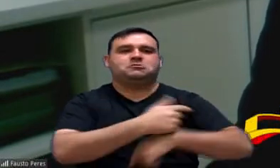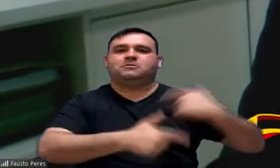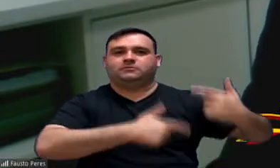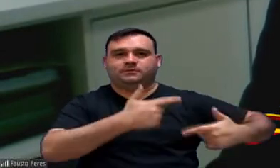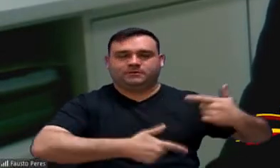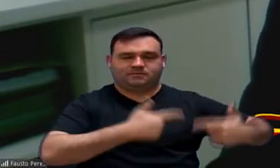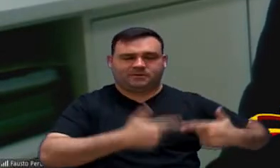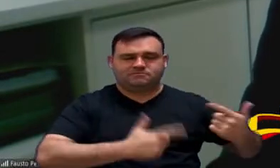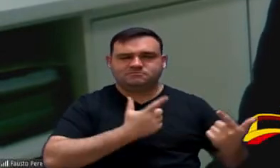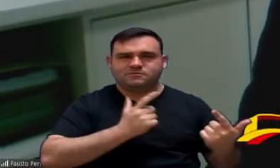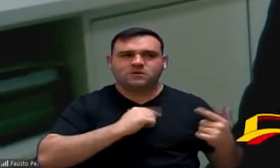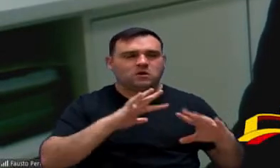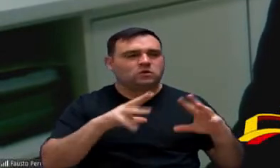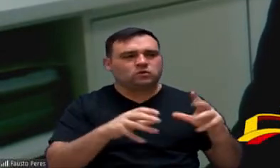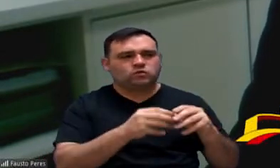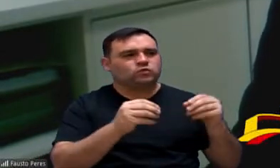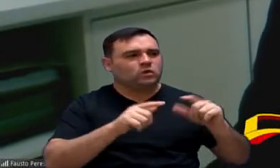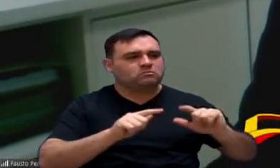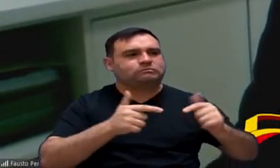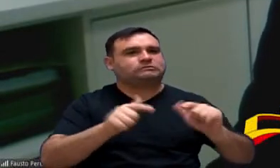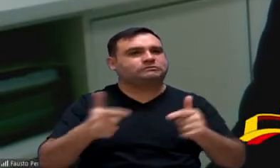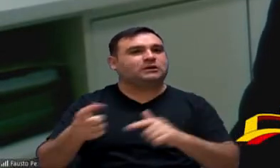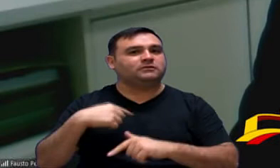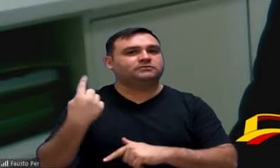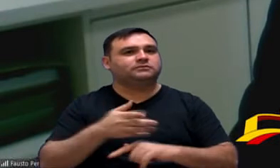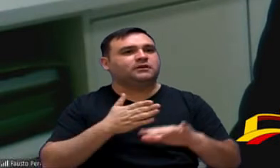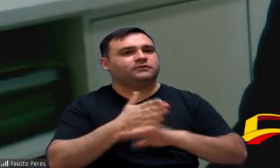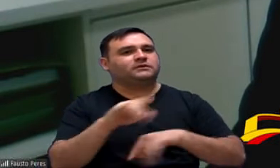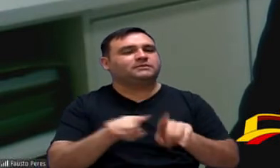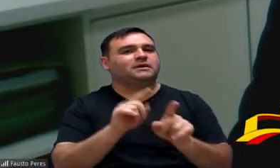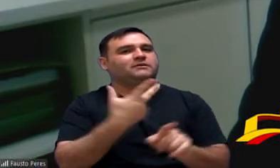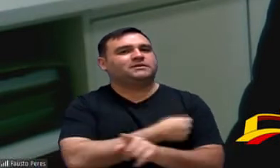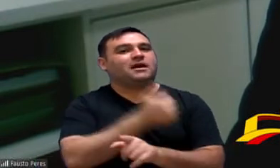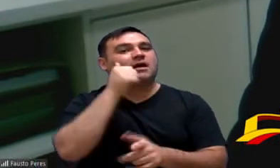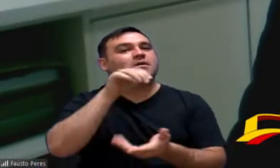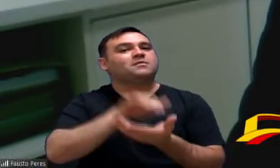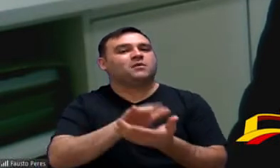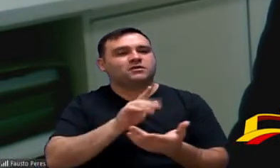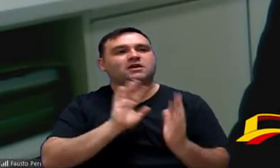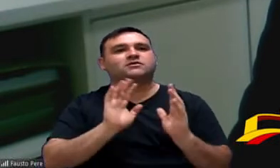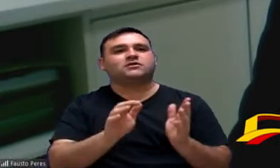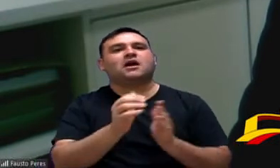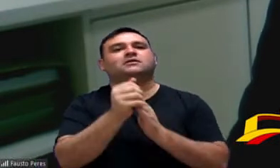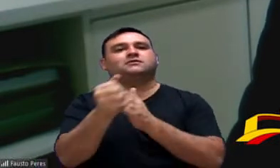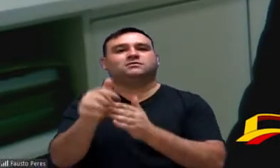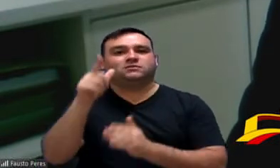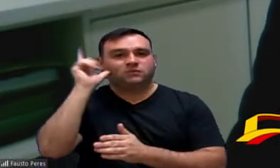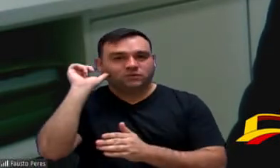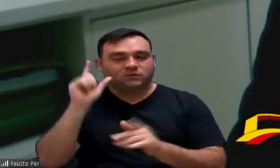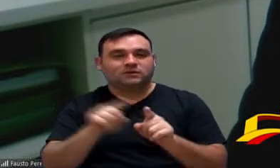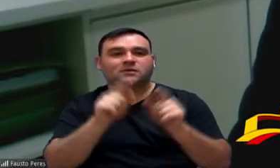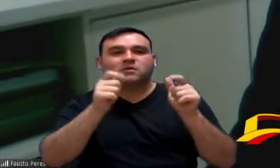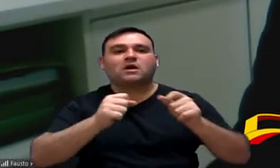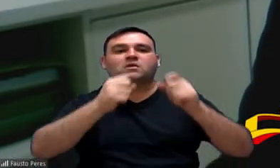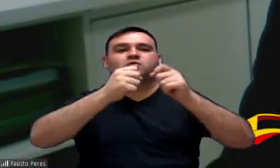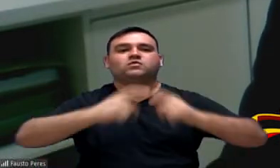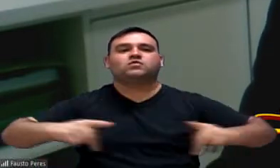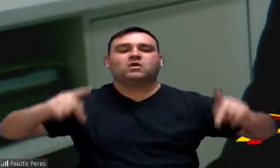todas as frentes, né? Nós que passamos lá, fizemos vacinação, levei minha esposa para vacinar ontem ali no